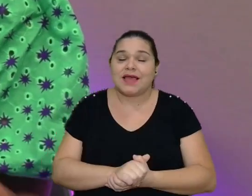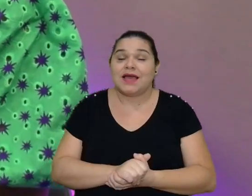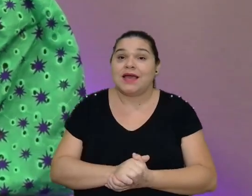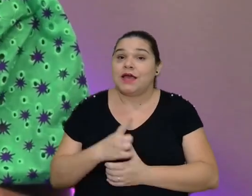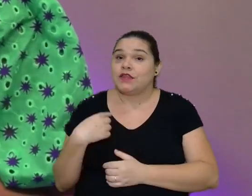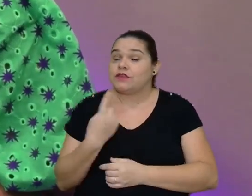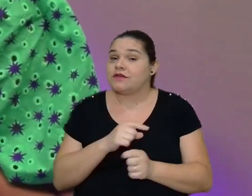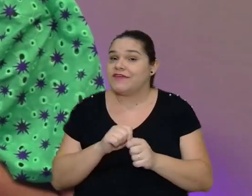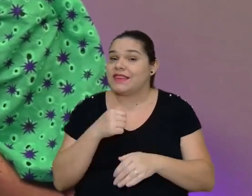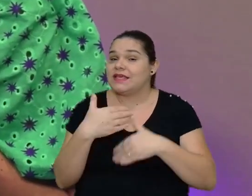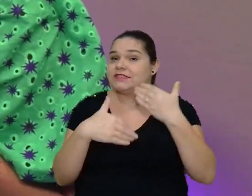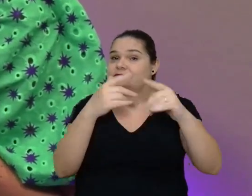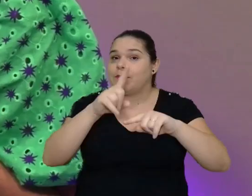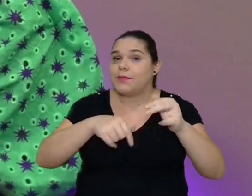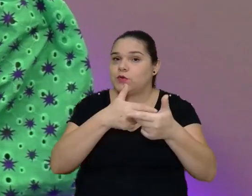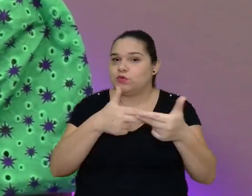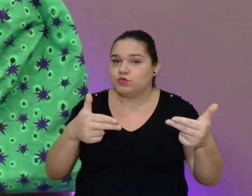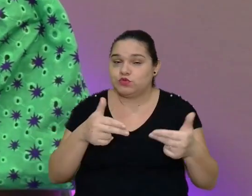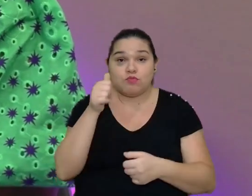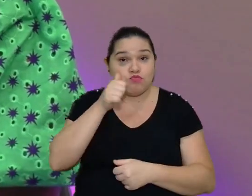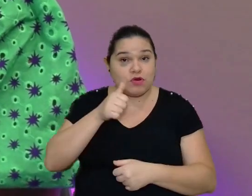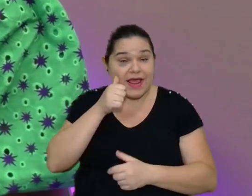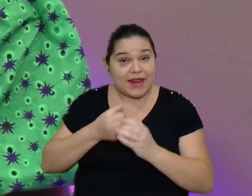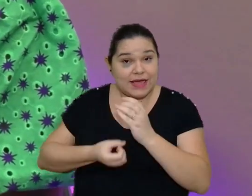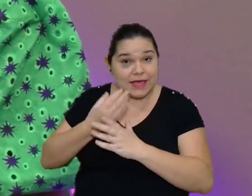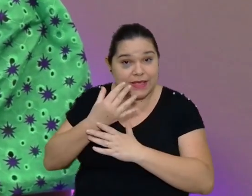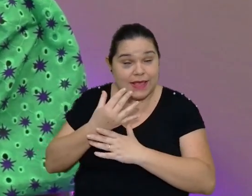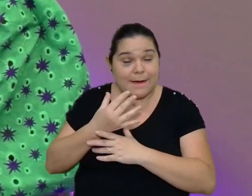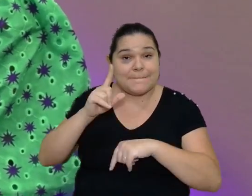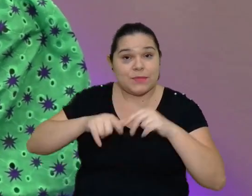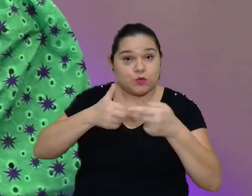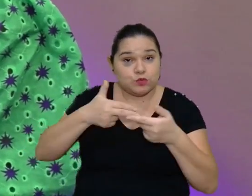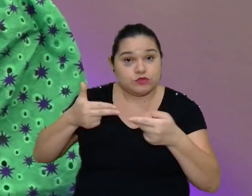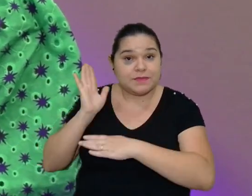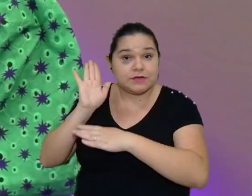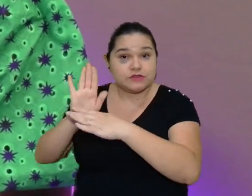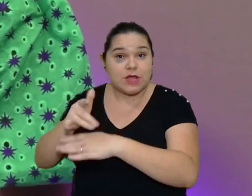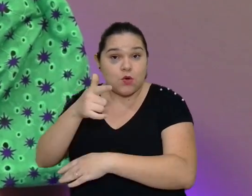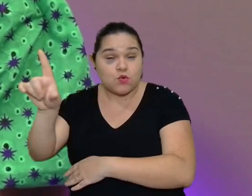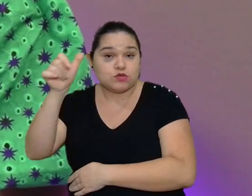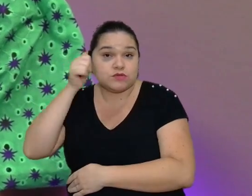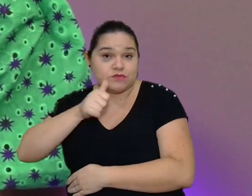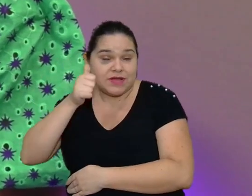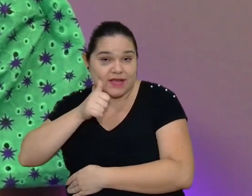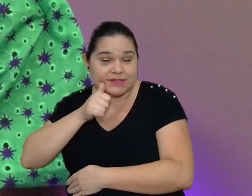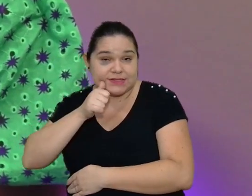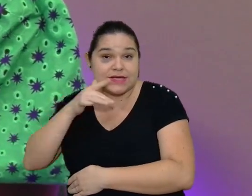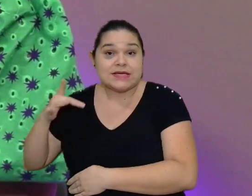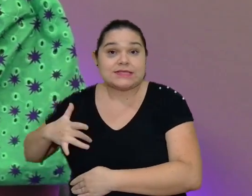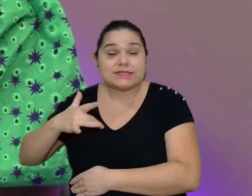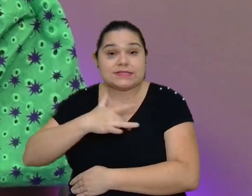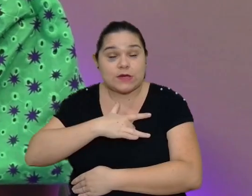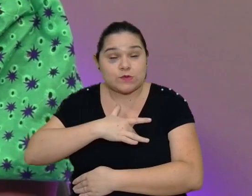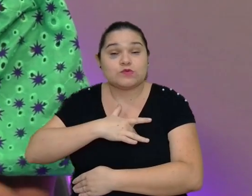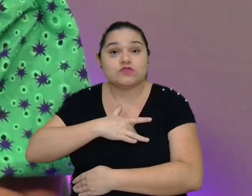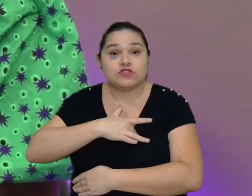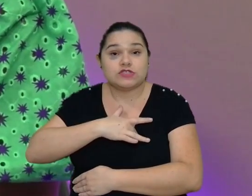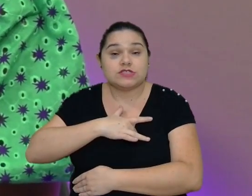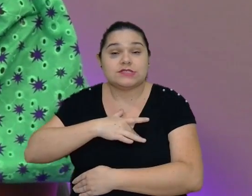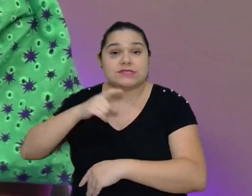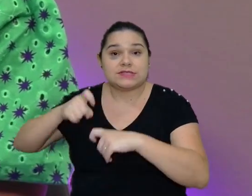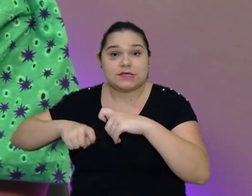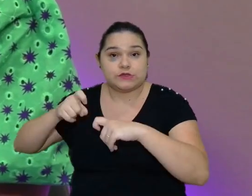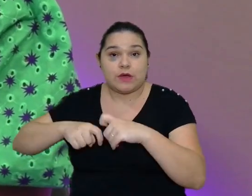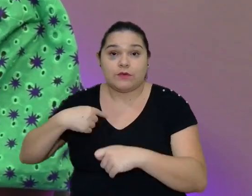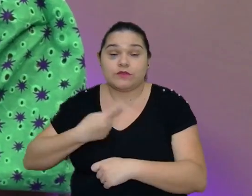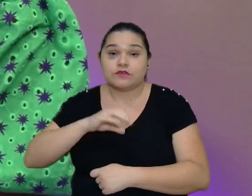desenvolver produtos, nós mulheres, criando para outras mulheres essas soluções de saúde sexual. Somos 90% do nosso